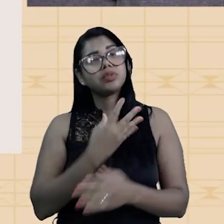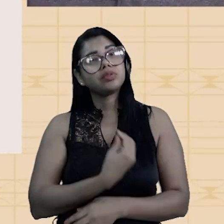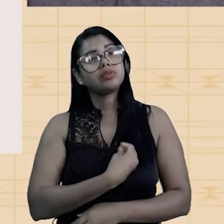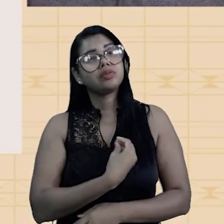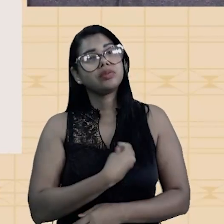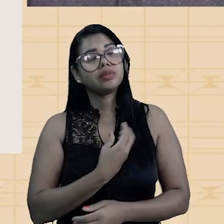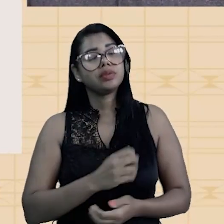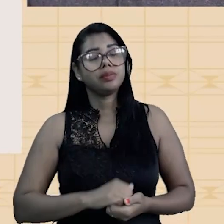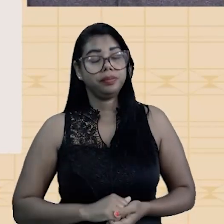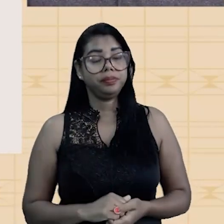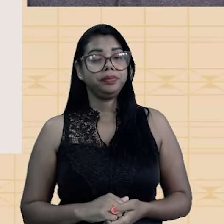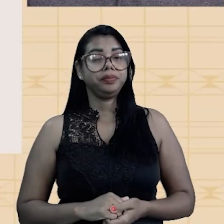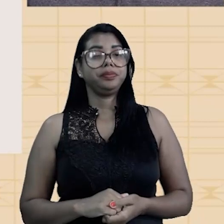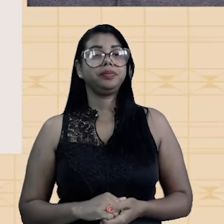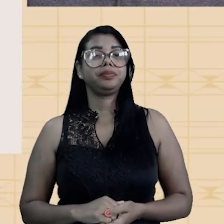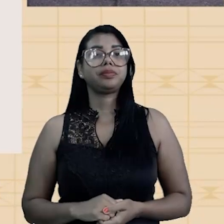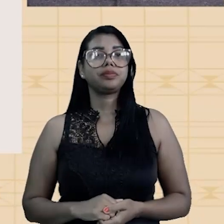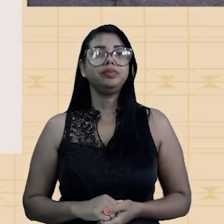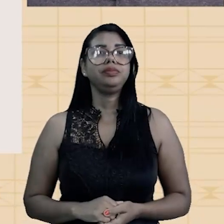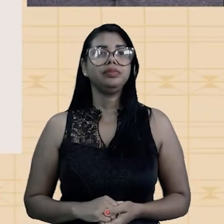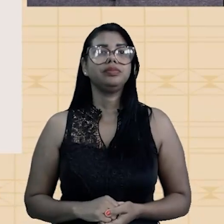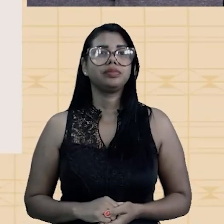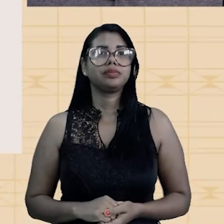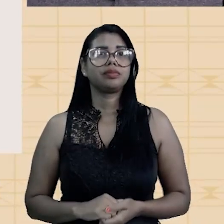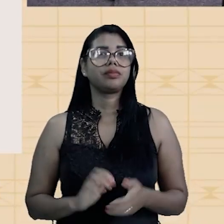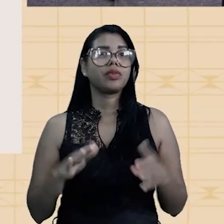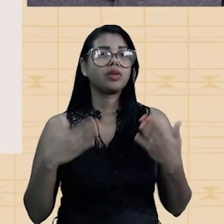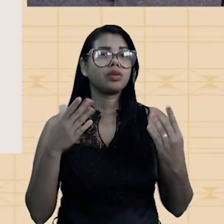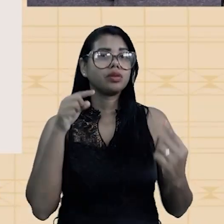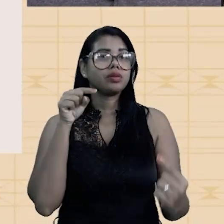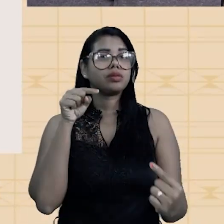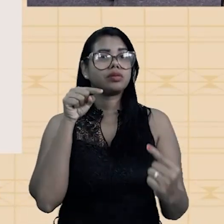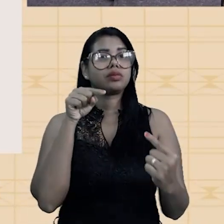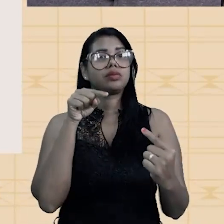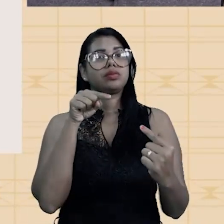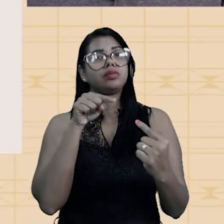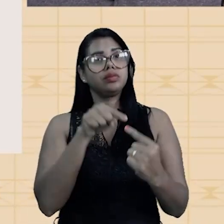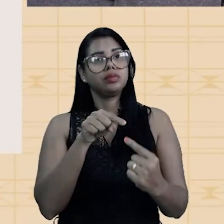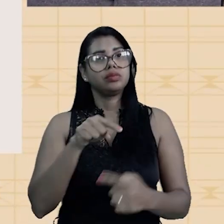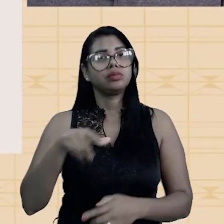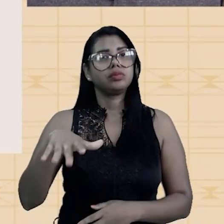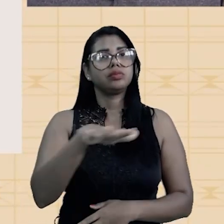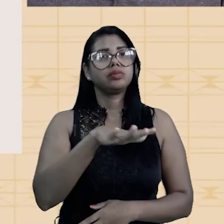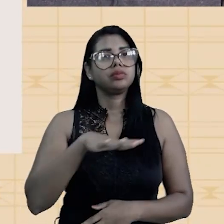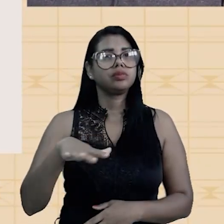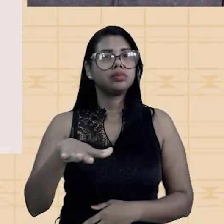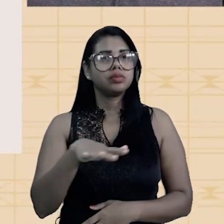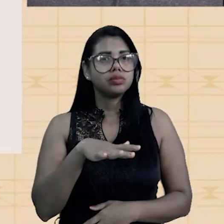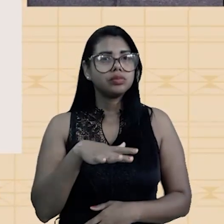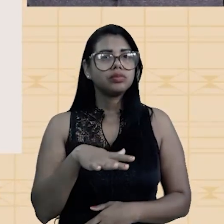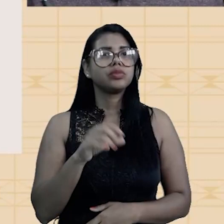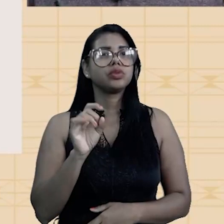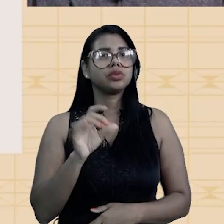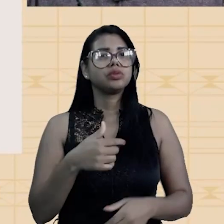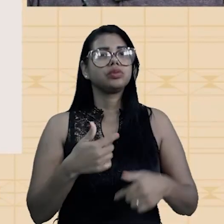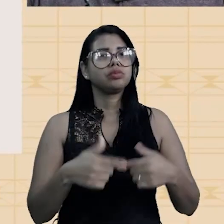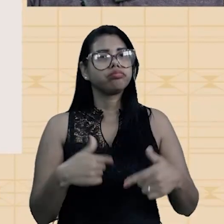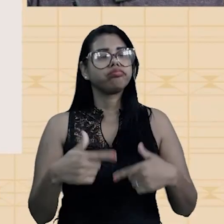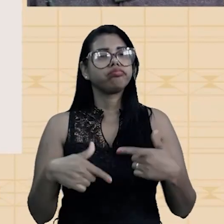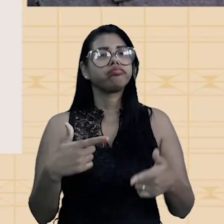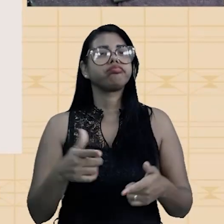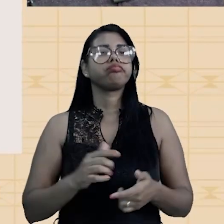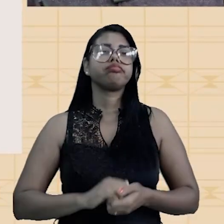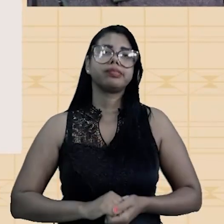dificuldade, ó, a qual tem como objetivo formar a população apenas como mão de obra. Então isso é um